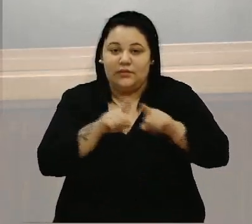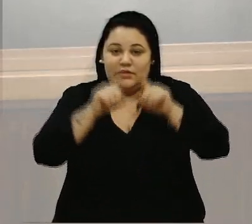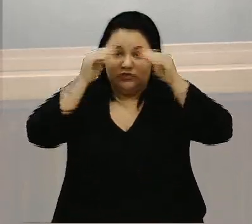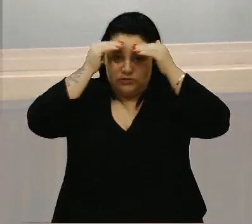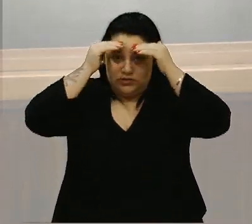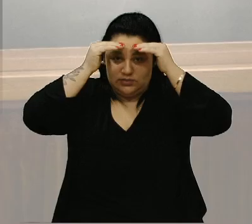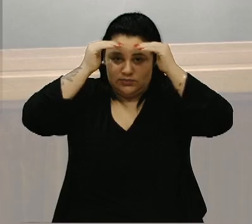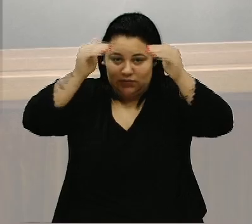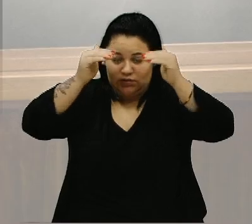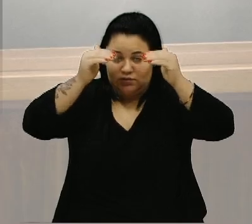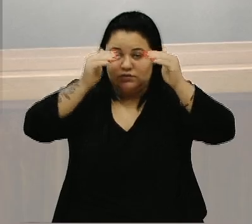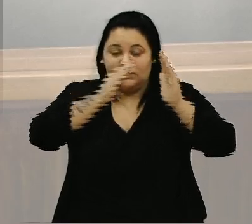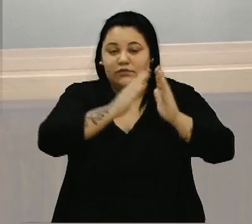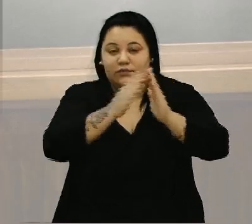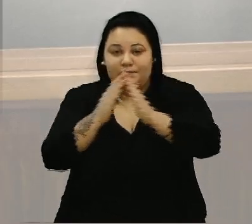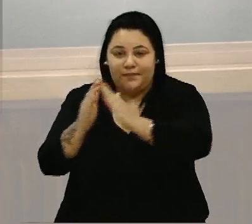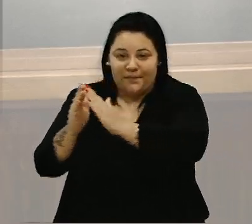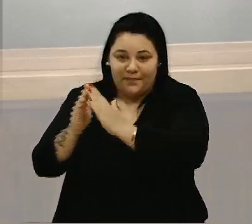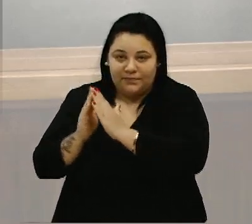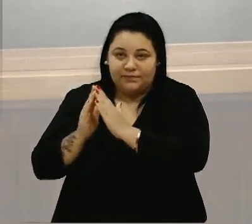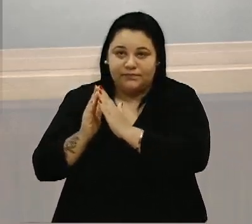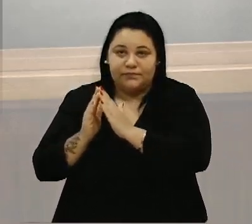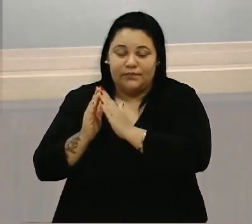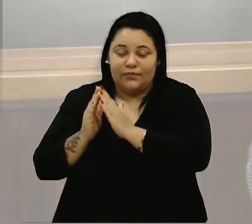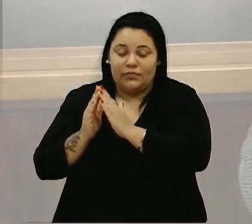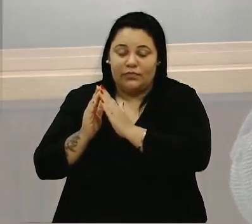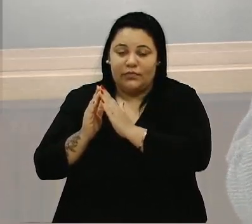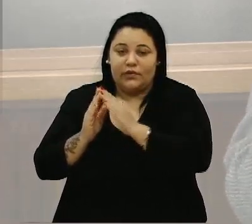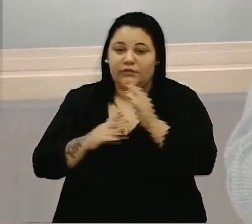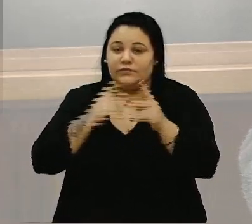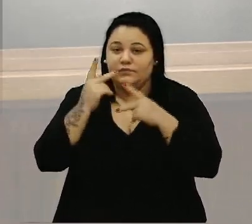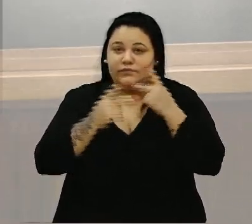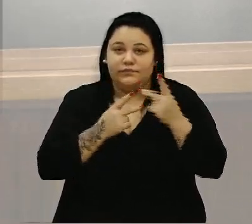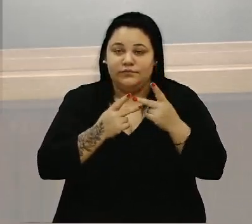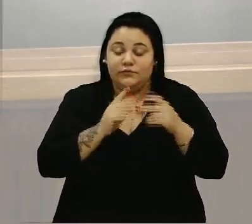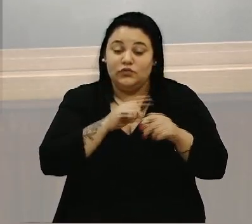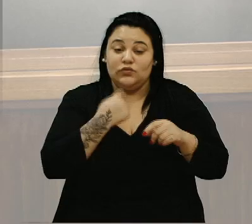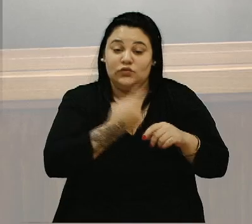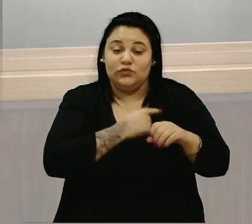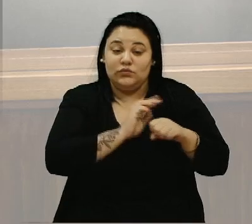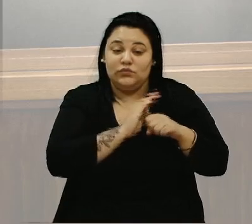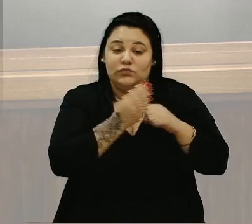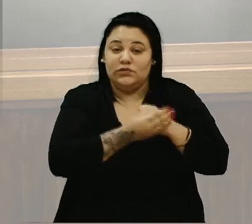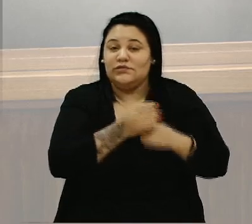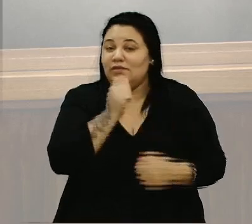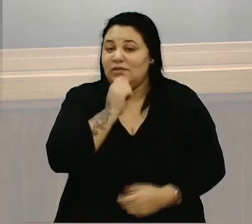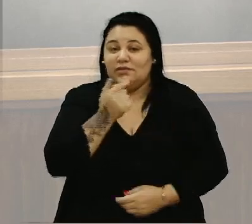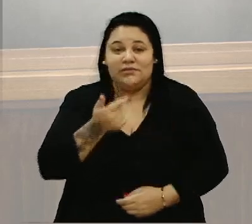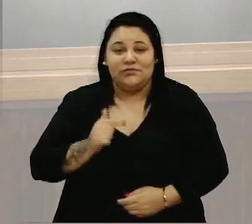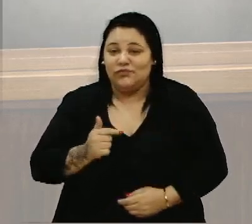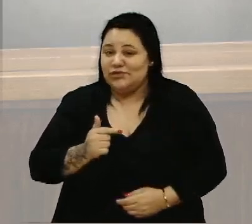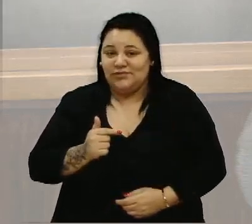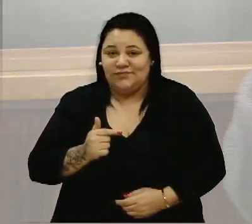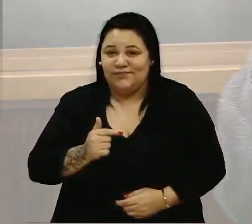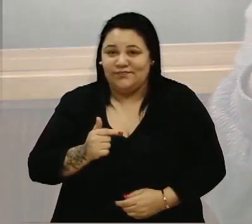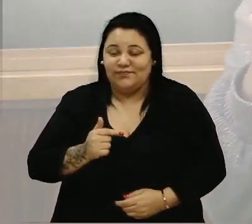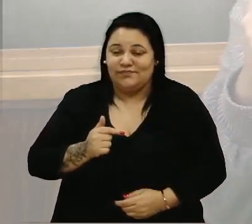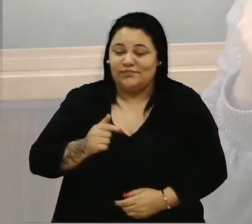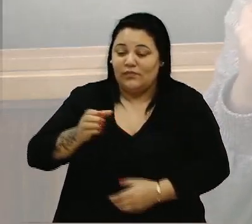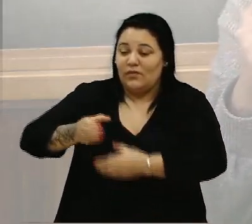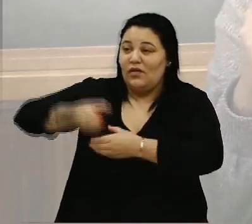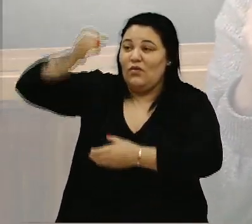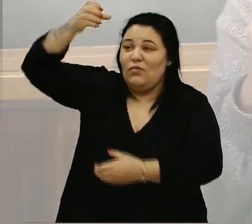dignidade habitacional. Quantos são os nossos bairros que ainda não contam com nenhum poste de